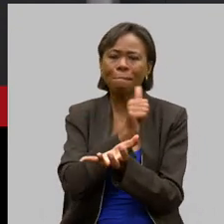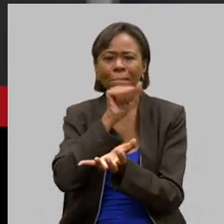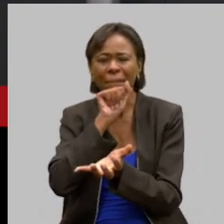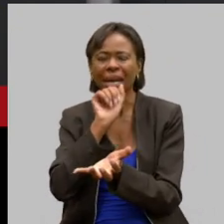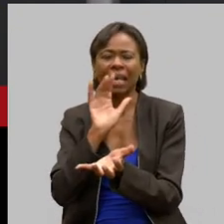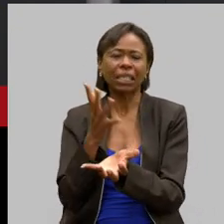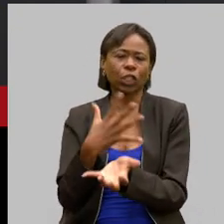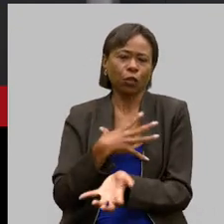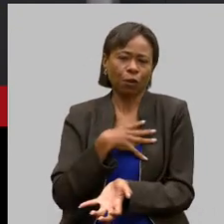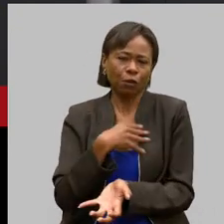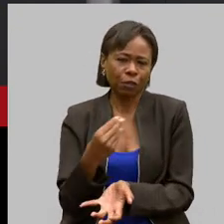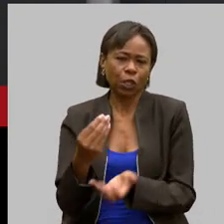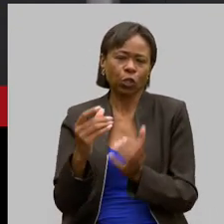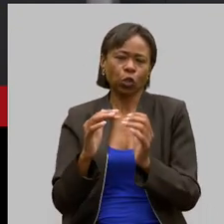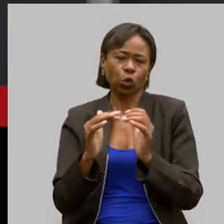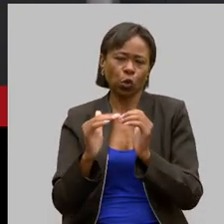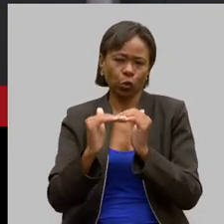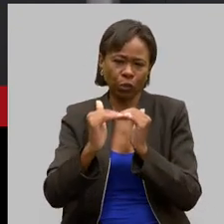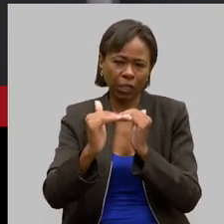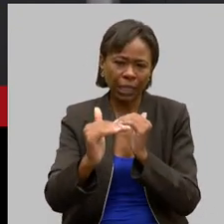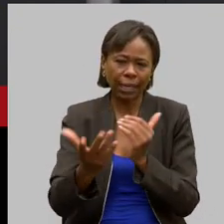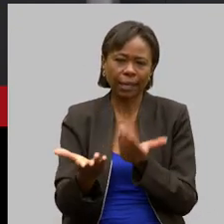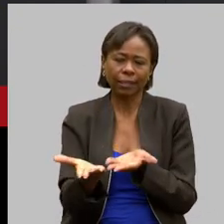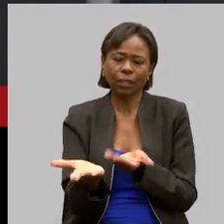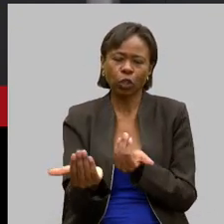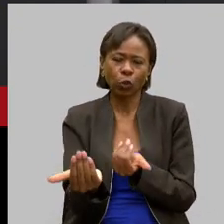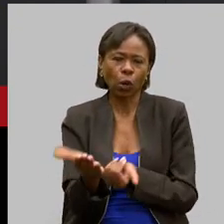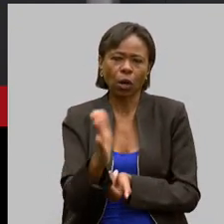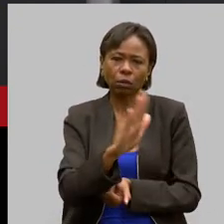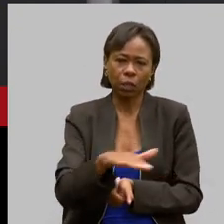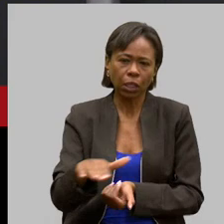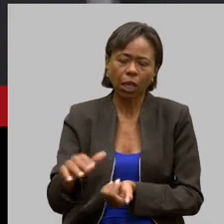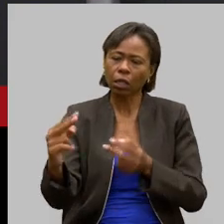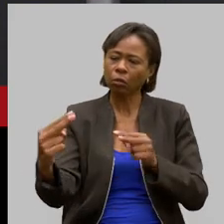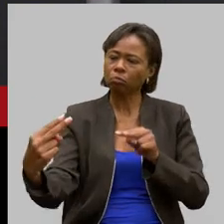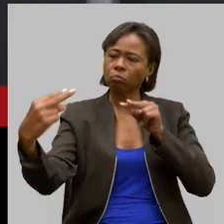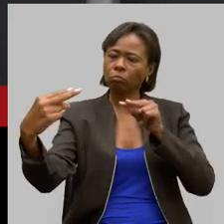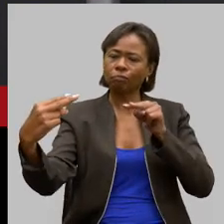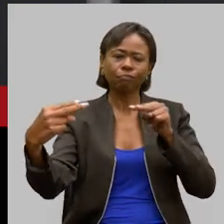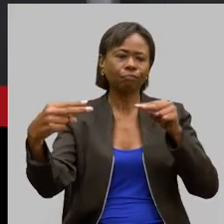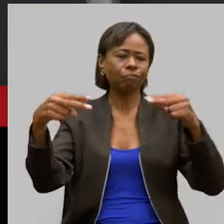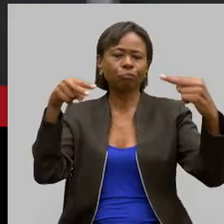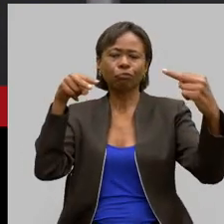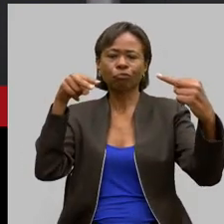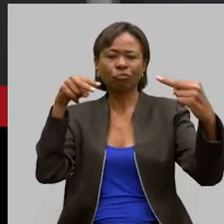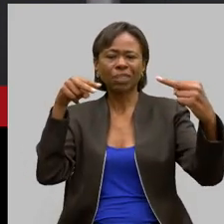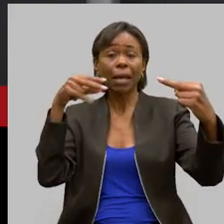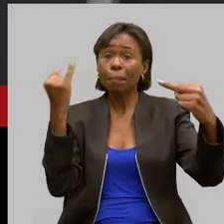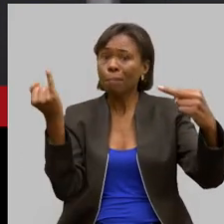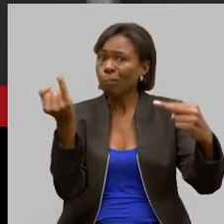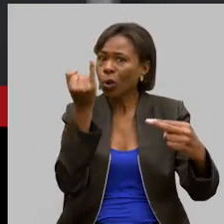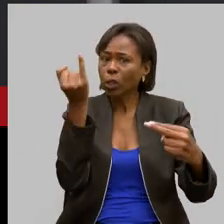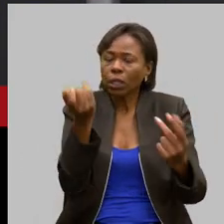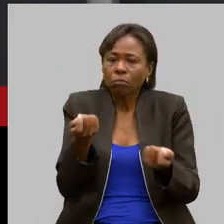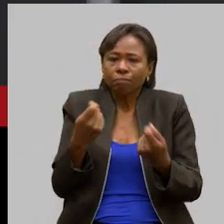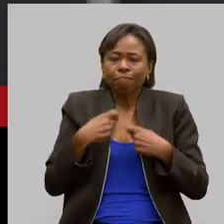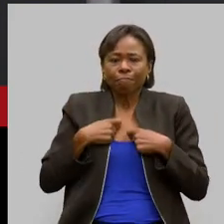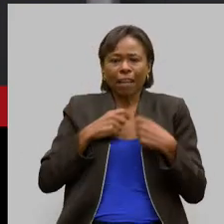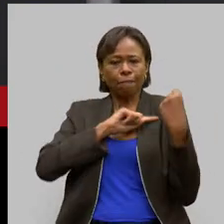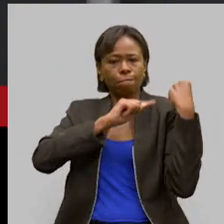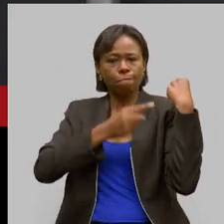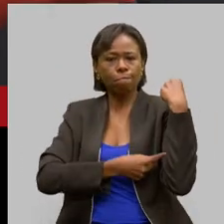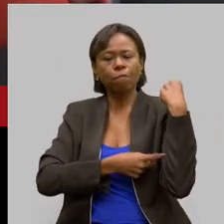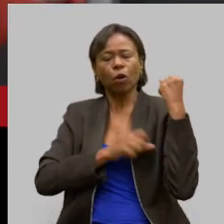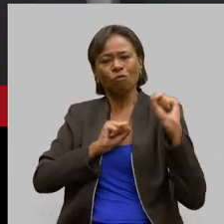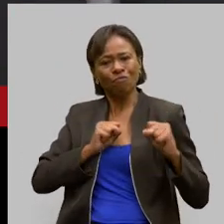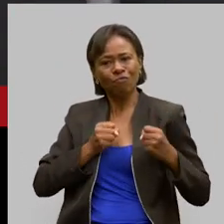crianças jovens e olhar no olho de cada um de vocês é muito importante porque me fortalece e faz faz